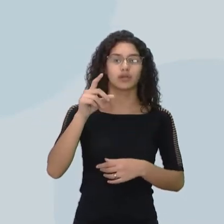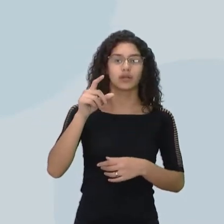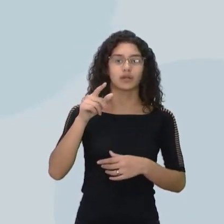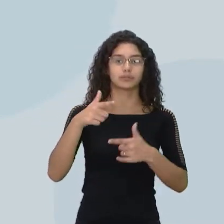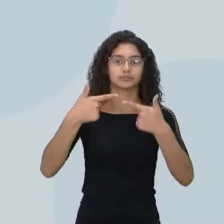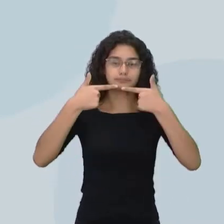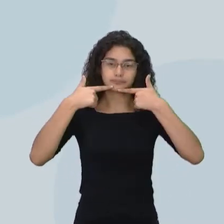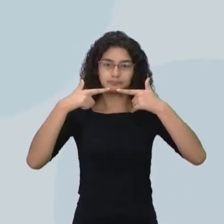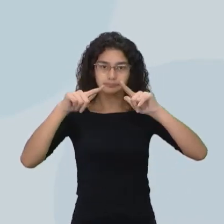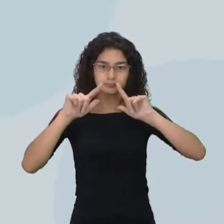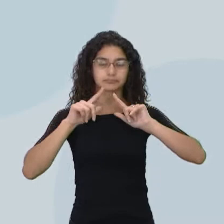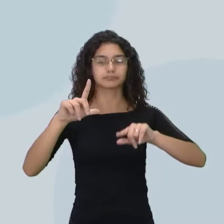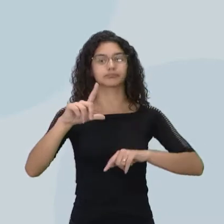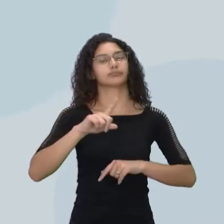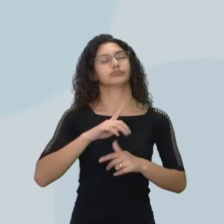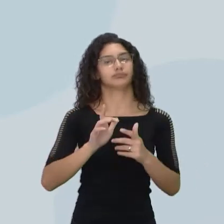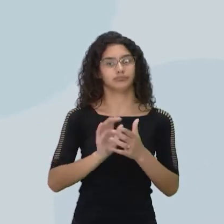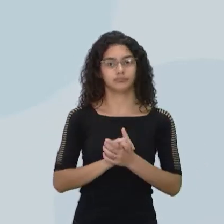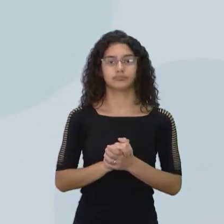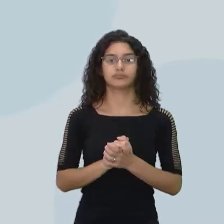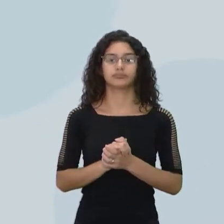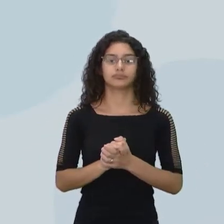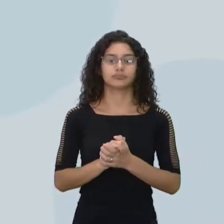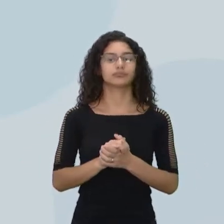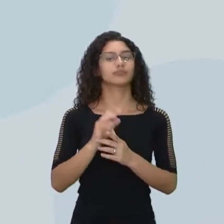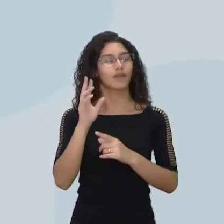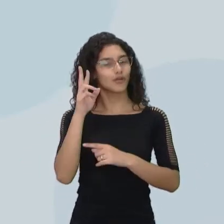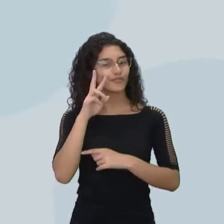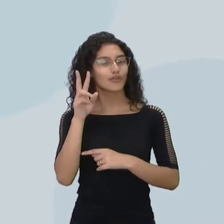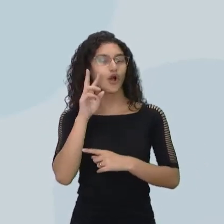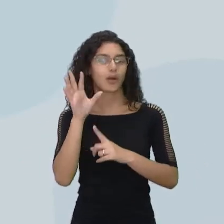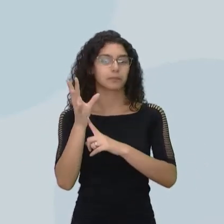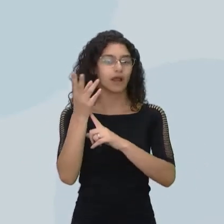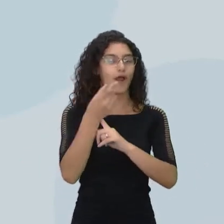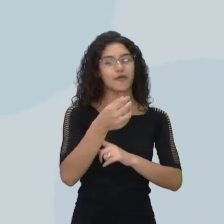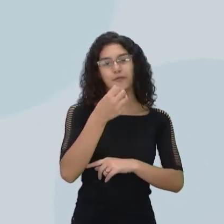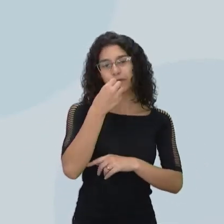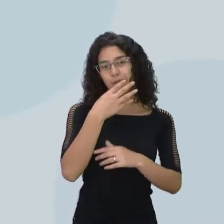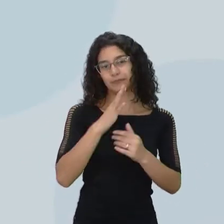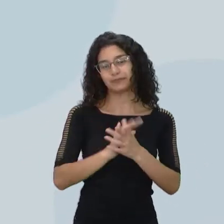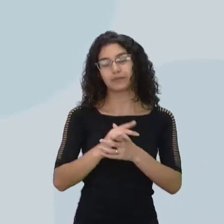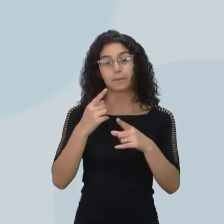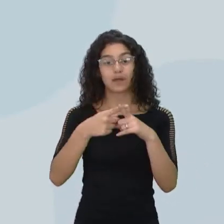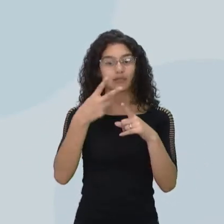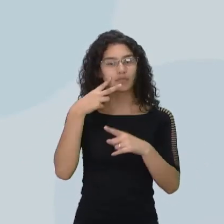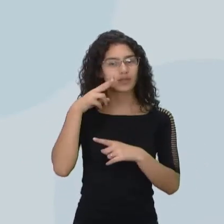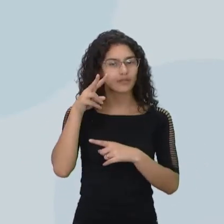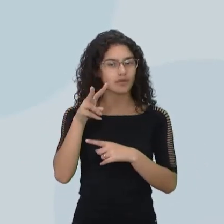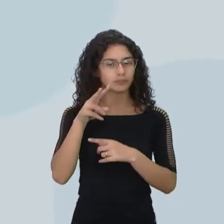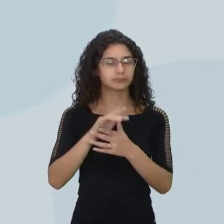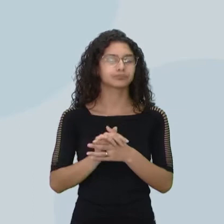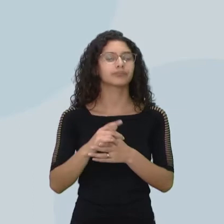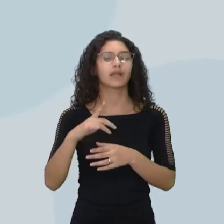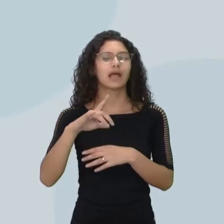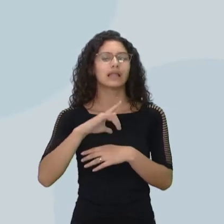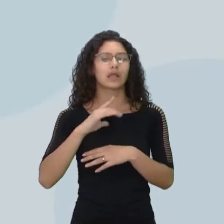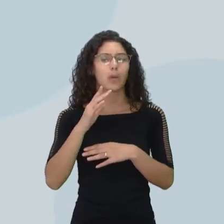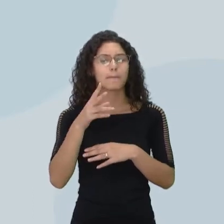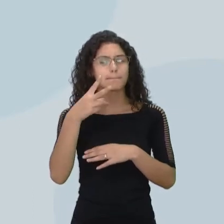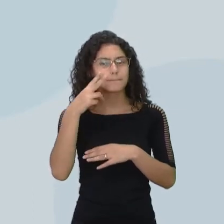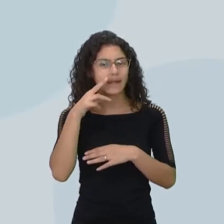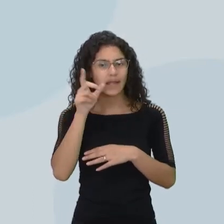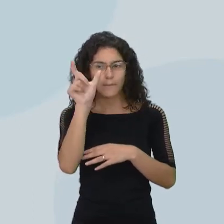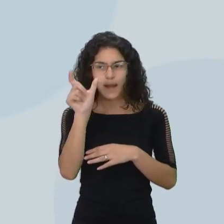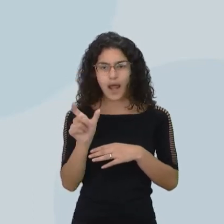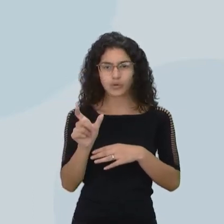que o dilema traz. É verdade. Um pouquinho de história da arte faz bem, mas né? É isso, meu amigo, porque se você olhar para o lado esquerdo, tem uma parte que ela está quase